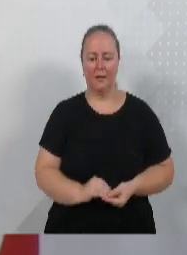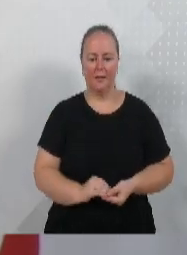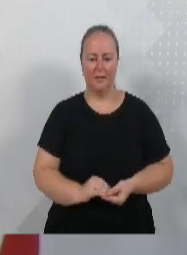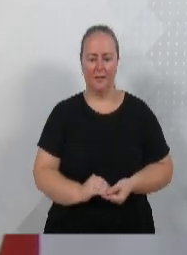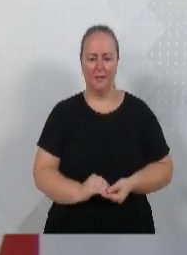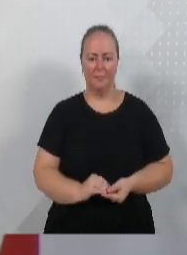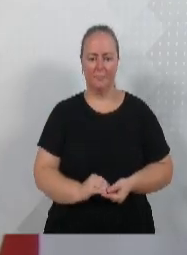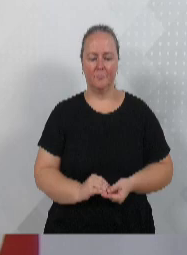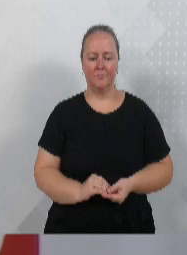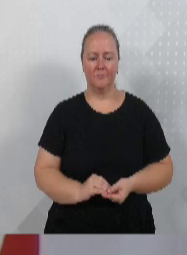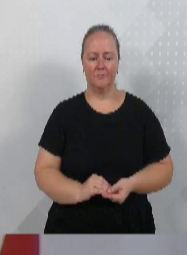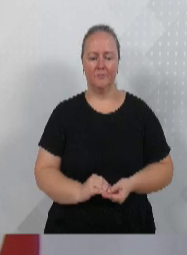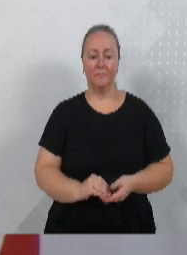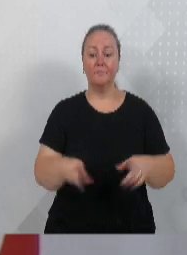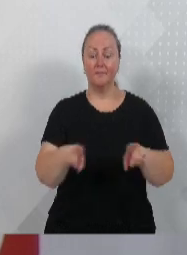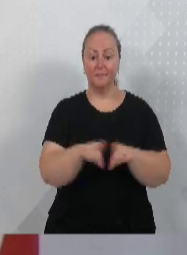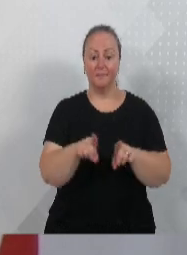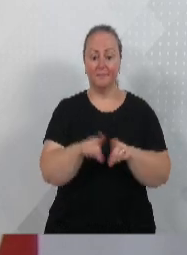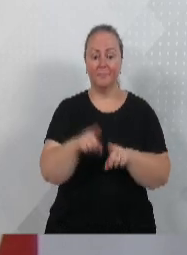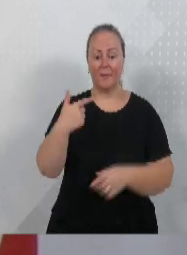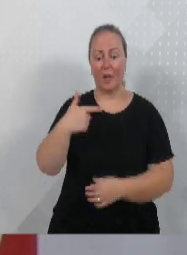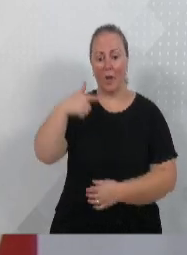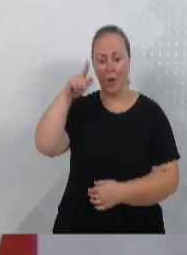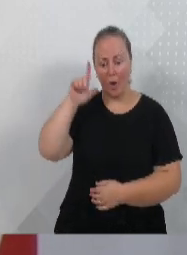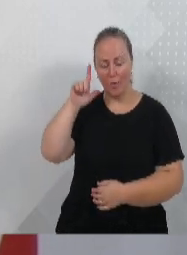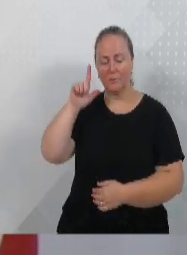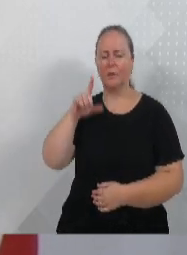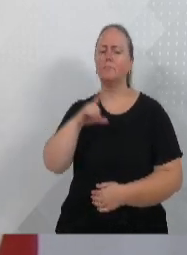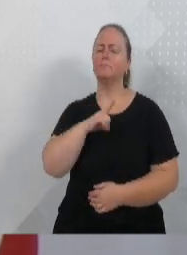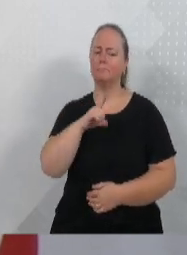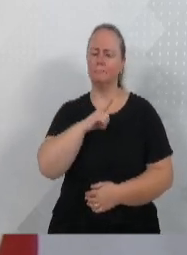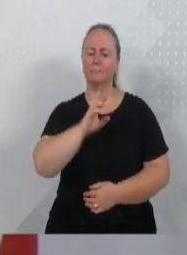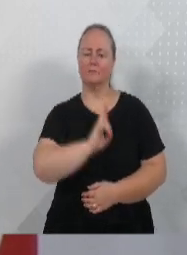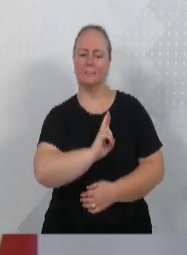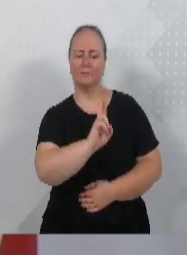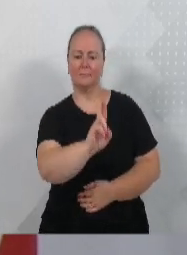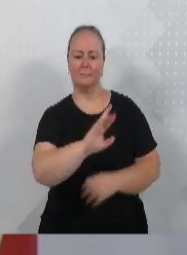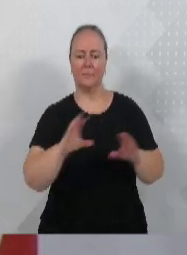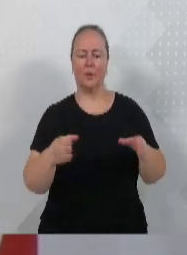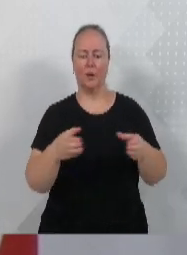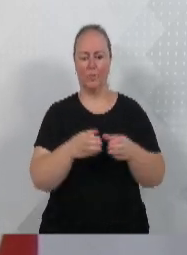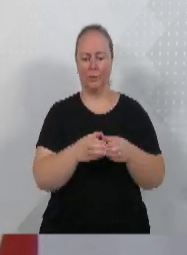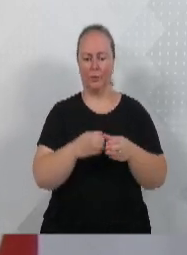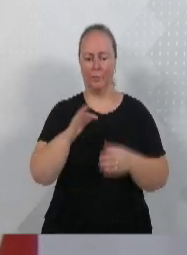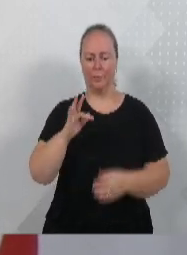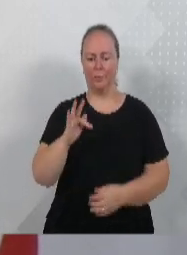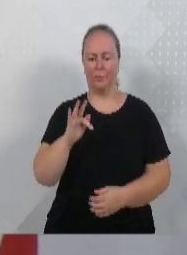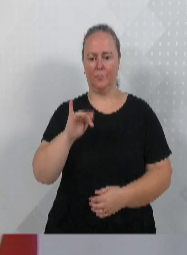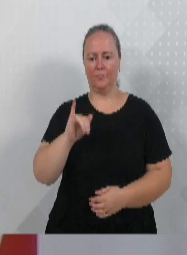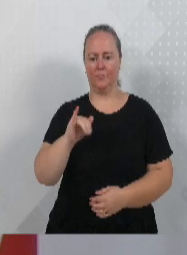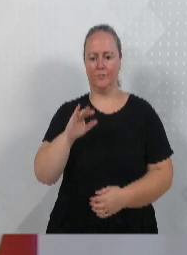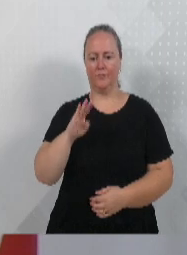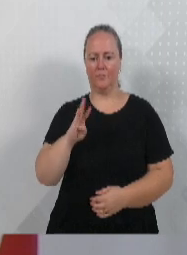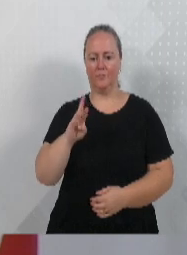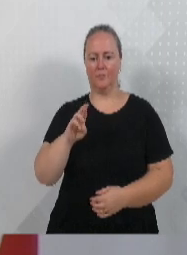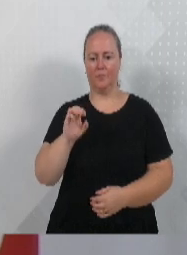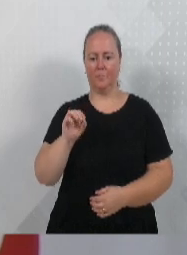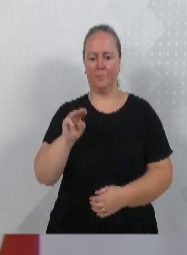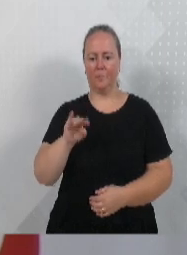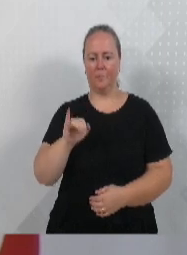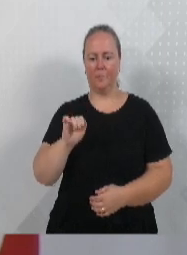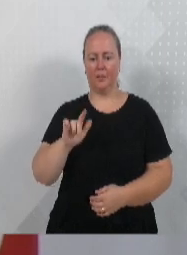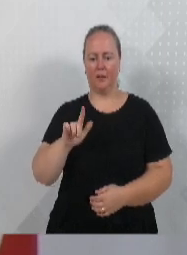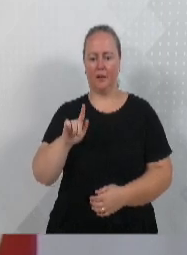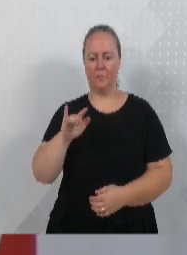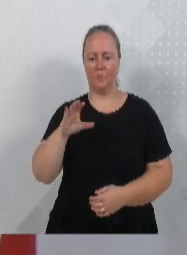Recebemos também ontem a visita de representantes do grupo de fibromiálgicos e